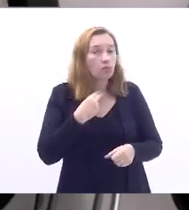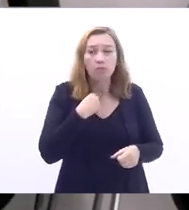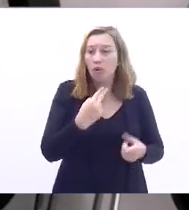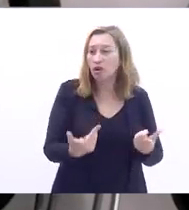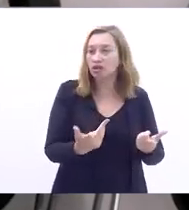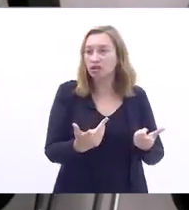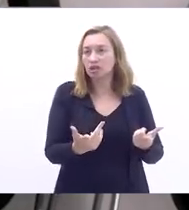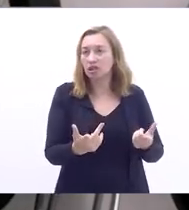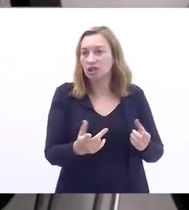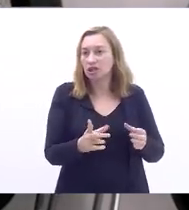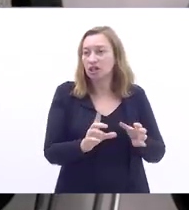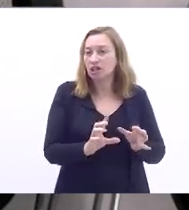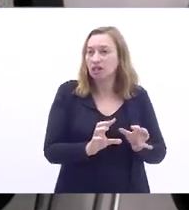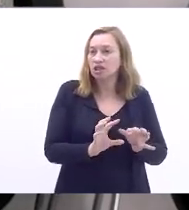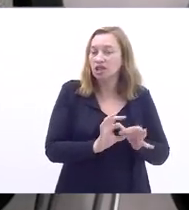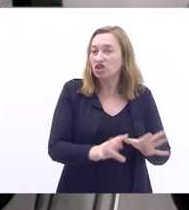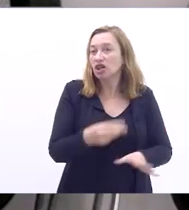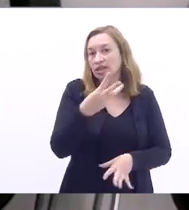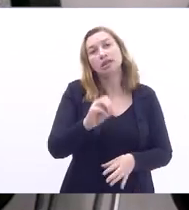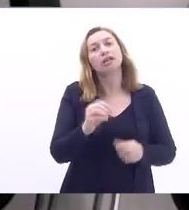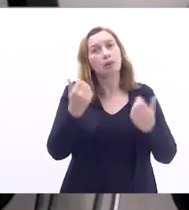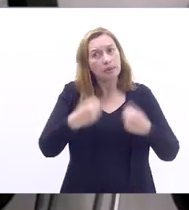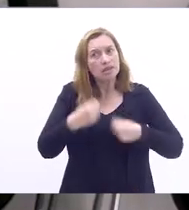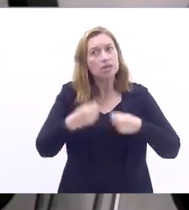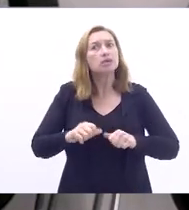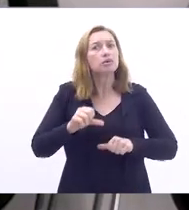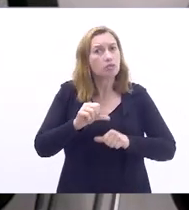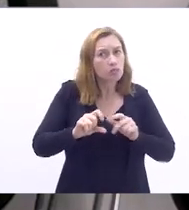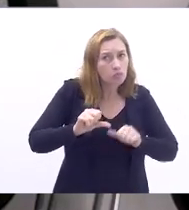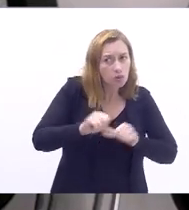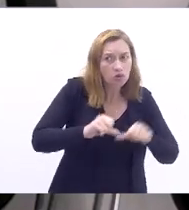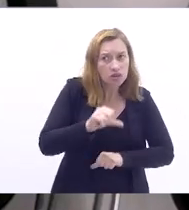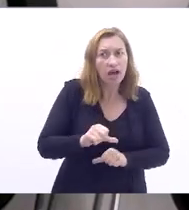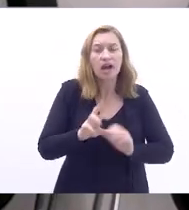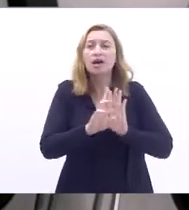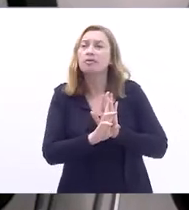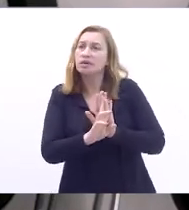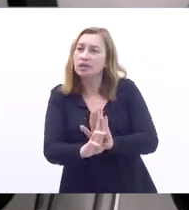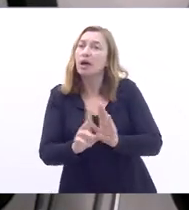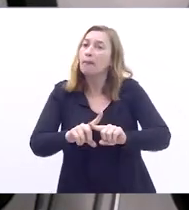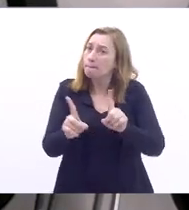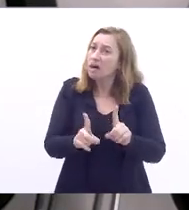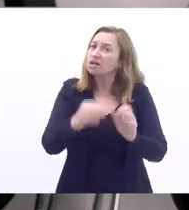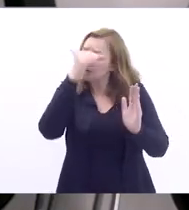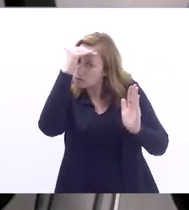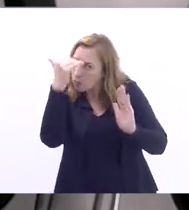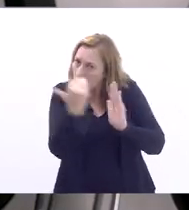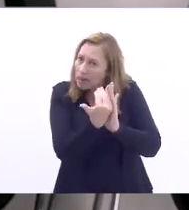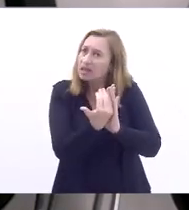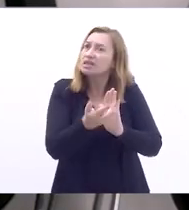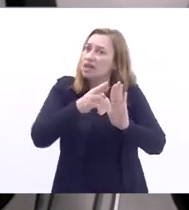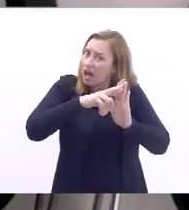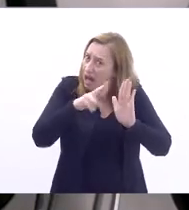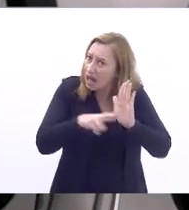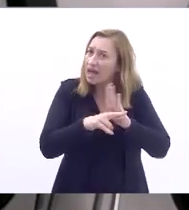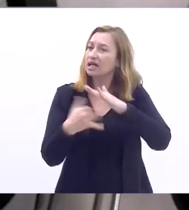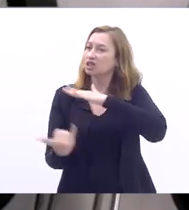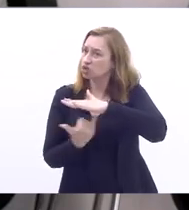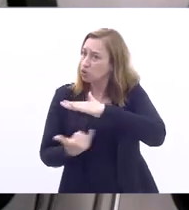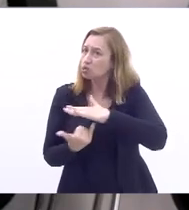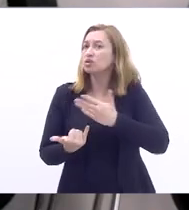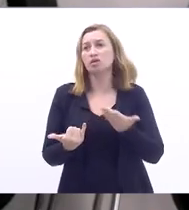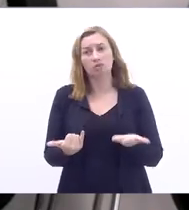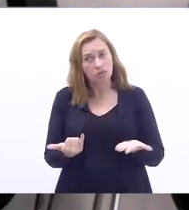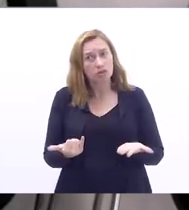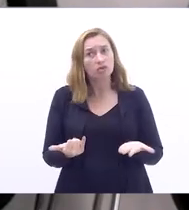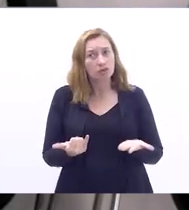30 naquele dia então acho que tem que mudar realmente tem que ter as representações mas tem que seguir ipsis literis o que